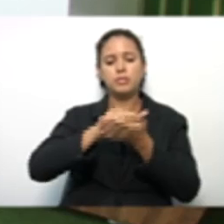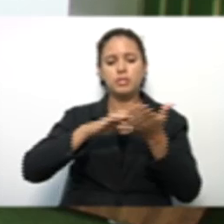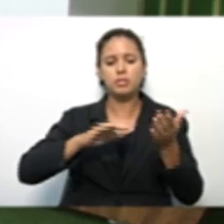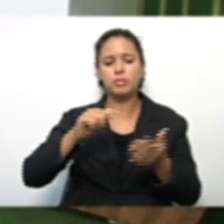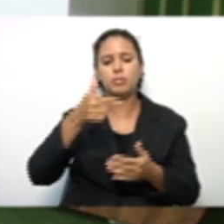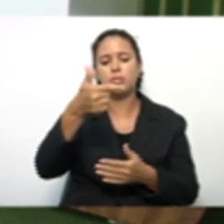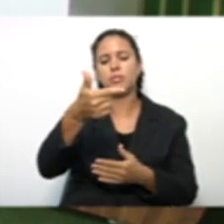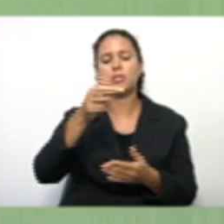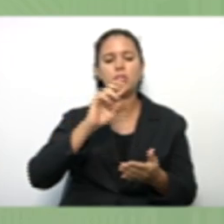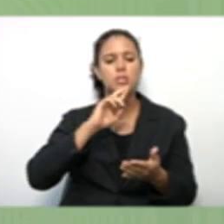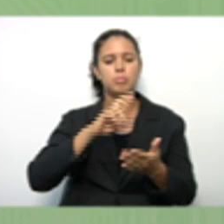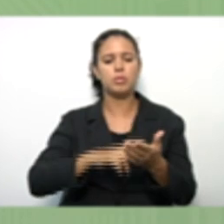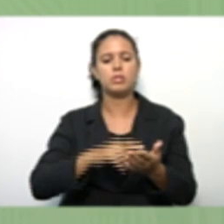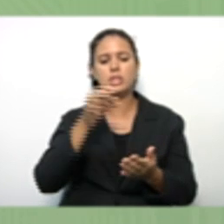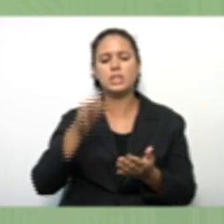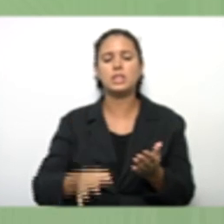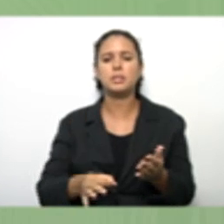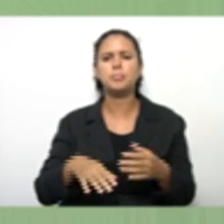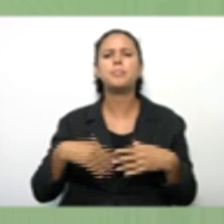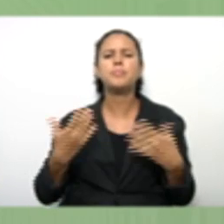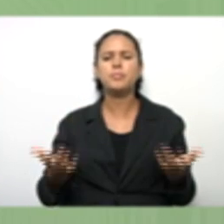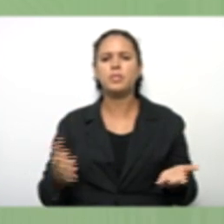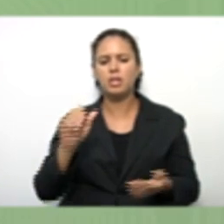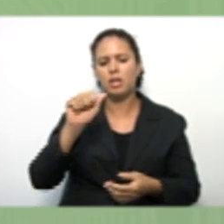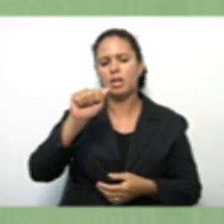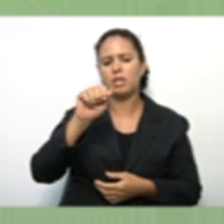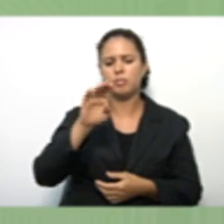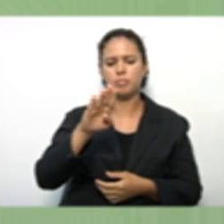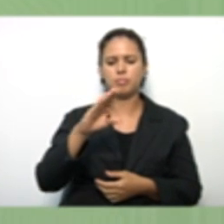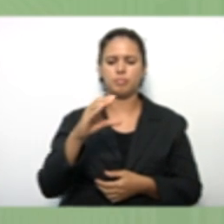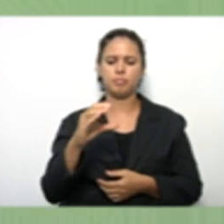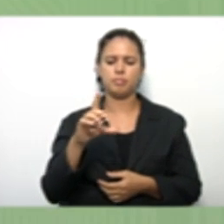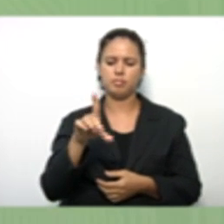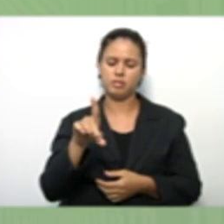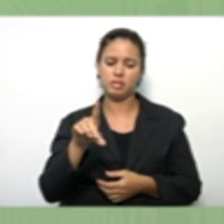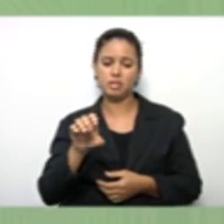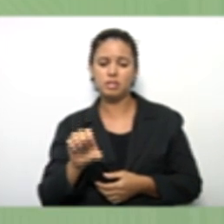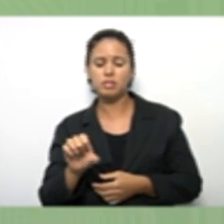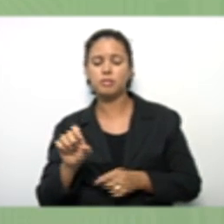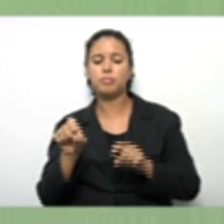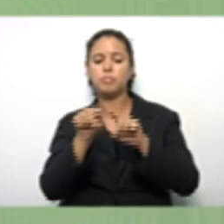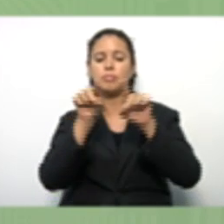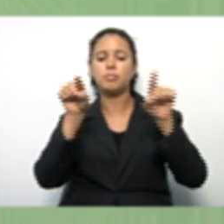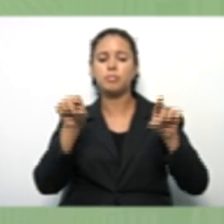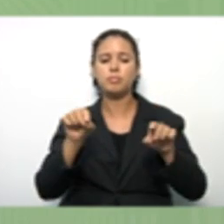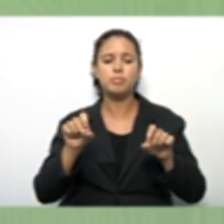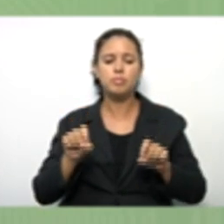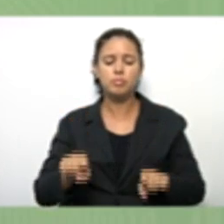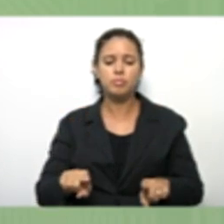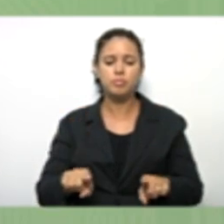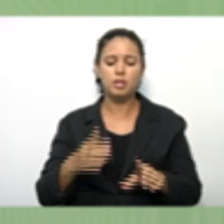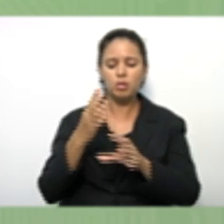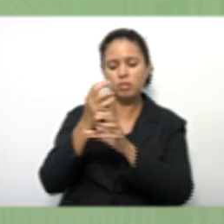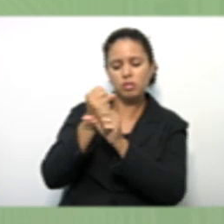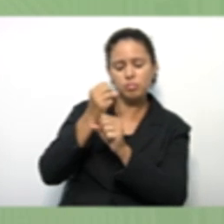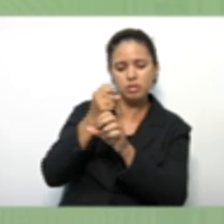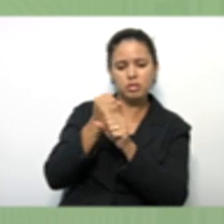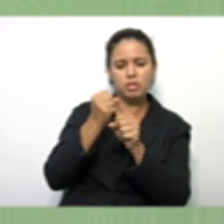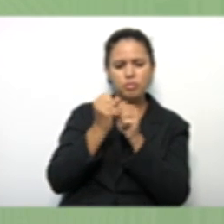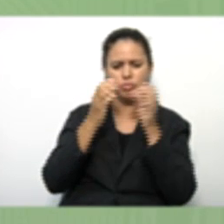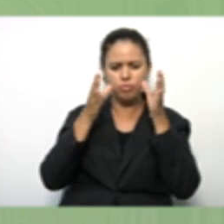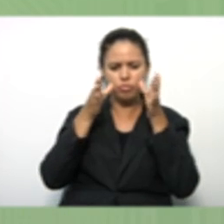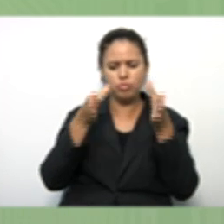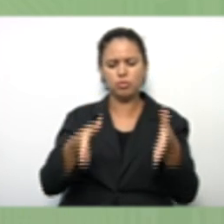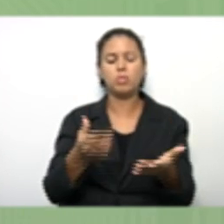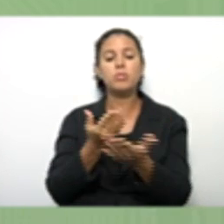Isso. Qual é a resposta da questão 2 que nós falamos muito? O objeto de estudo da contabilidade